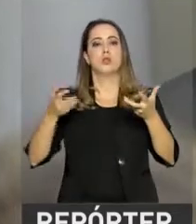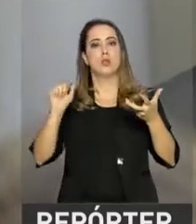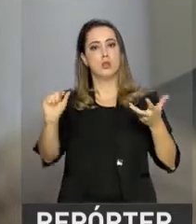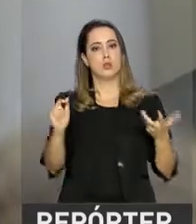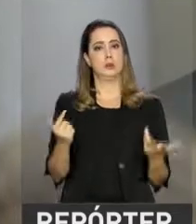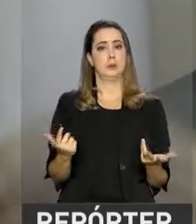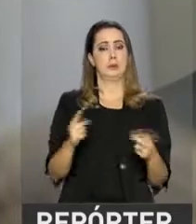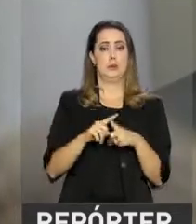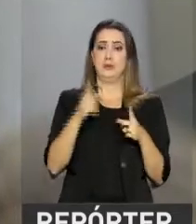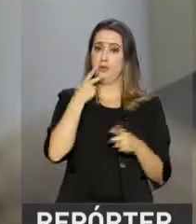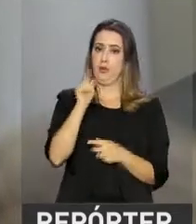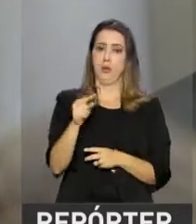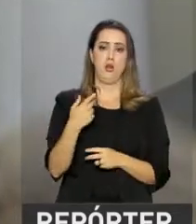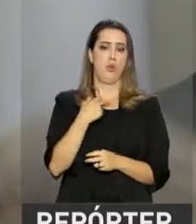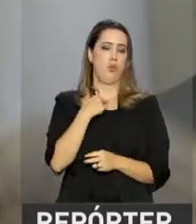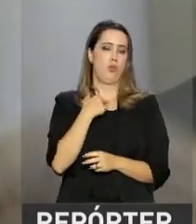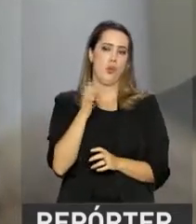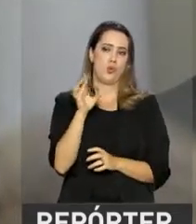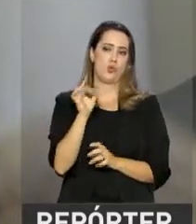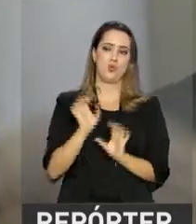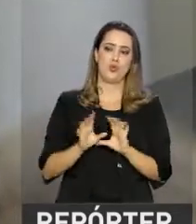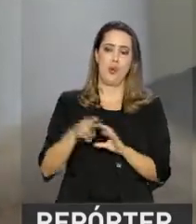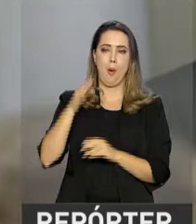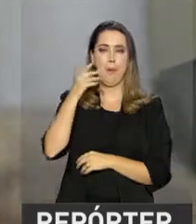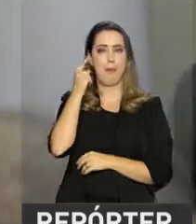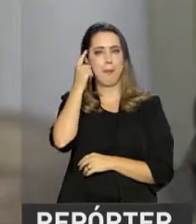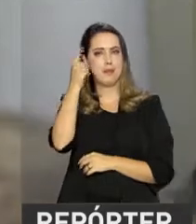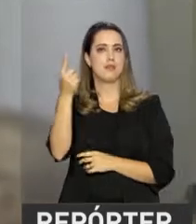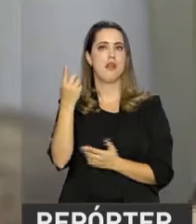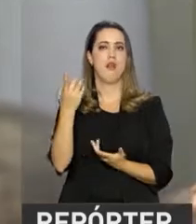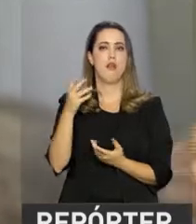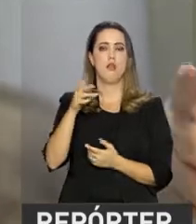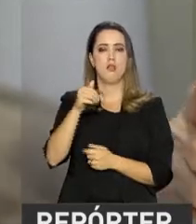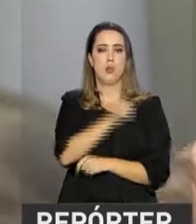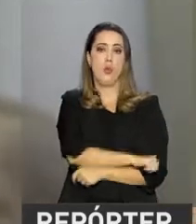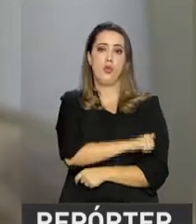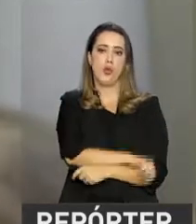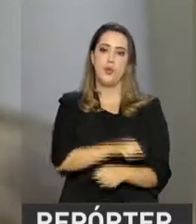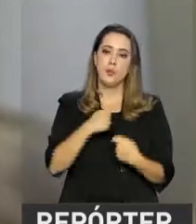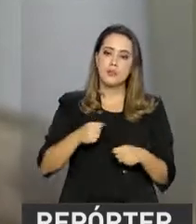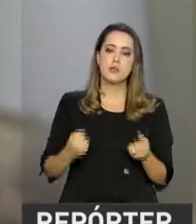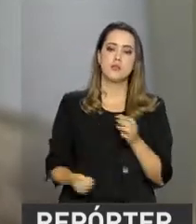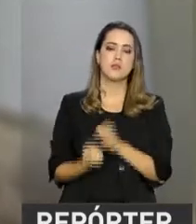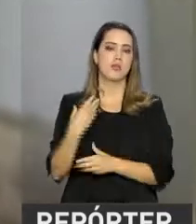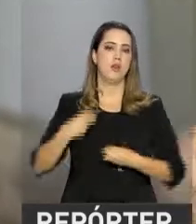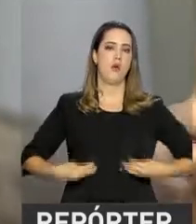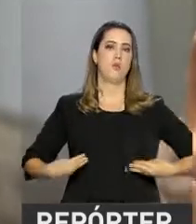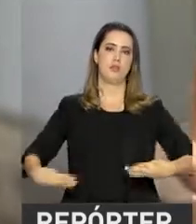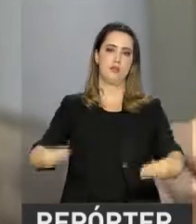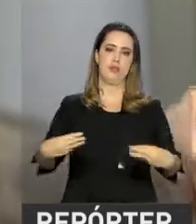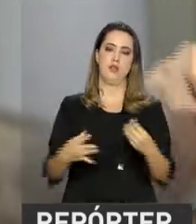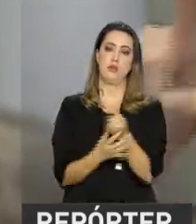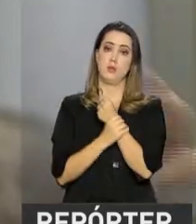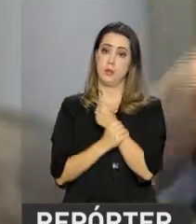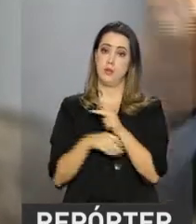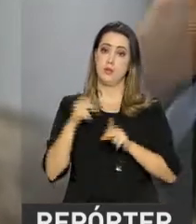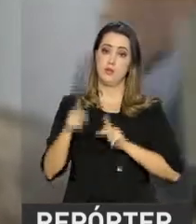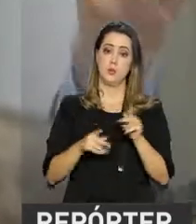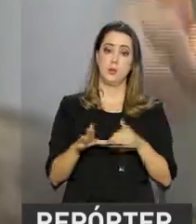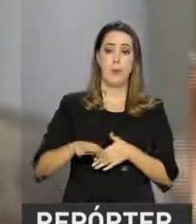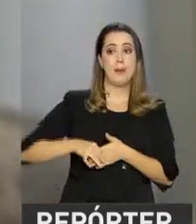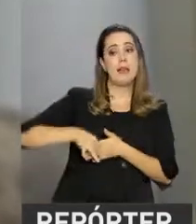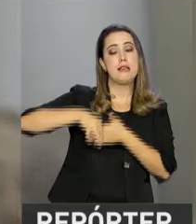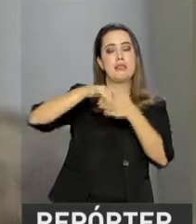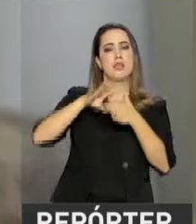eu disse mas não vou me cifrar apenas ao rio de janeiro eu vou criar um ministério extraordinário da segurança pública como disse está a coordenar